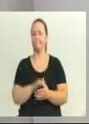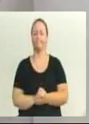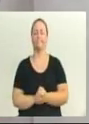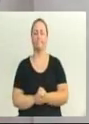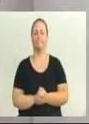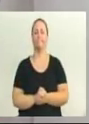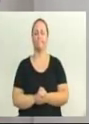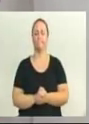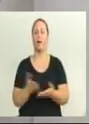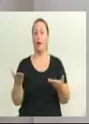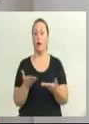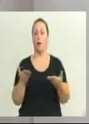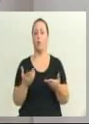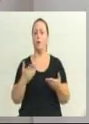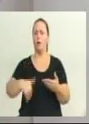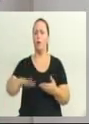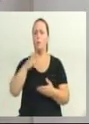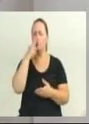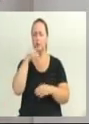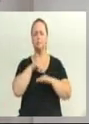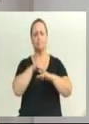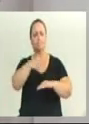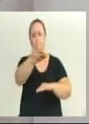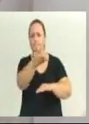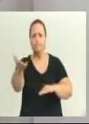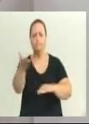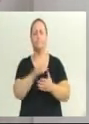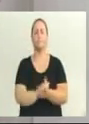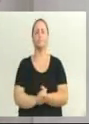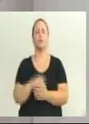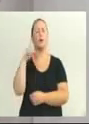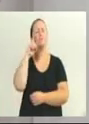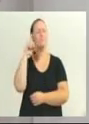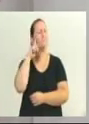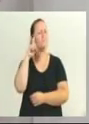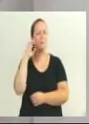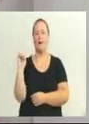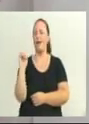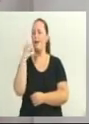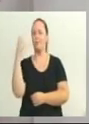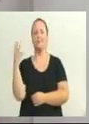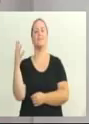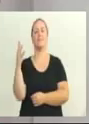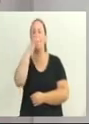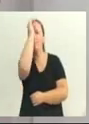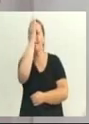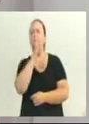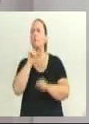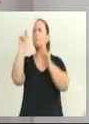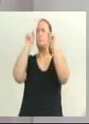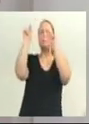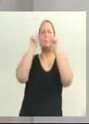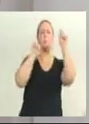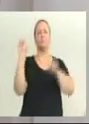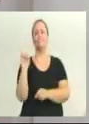a atenção dos senhores porque a cada dia isso acontece em algum canto do Brasil. E a